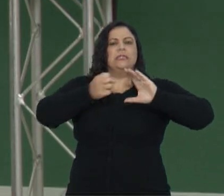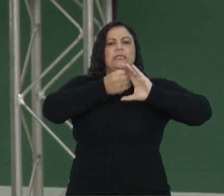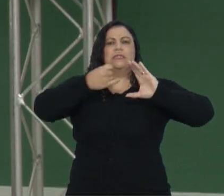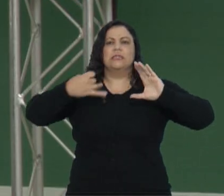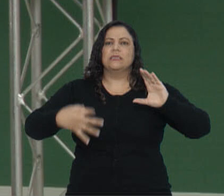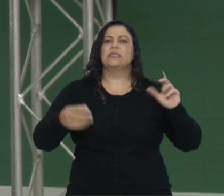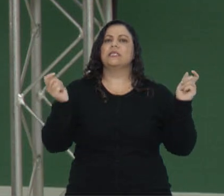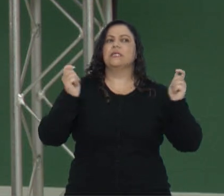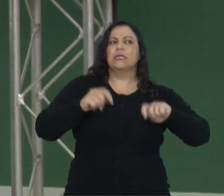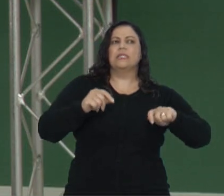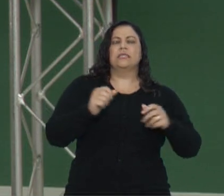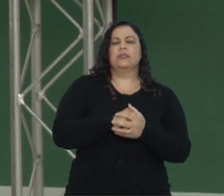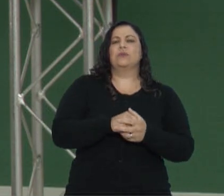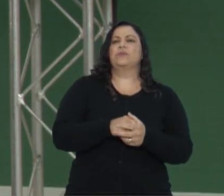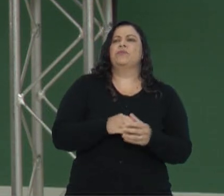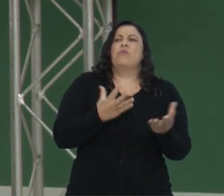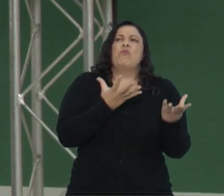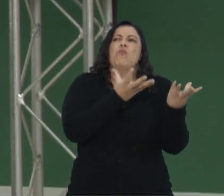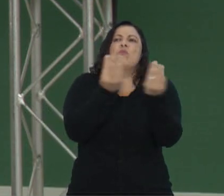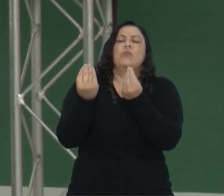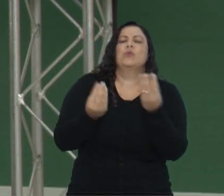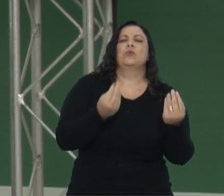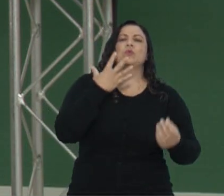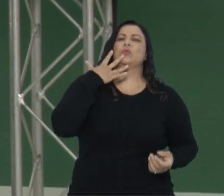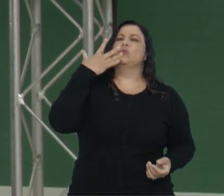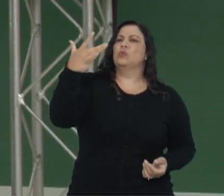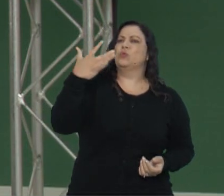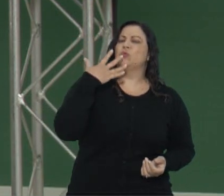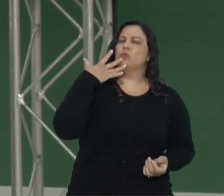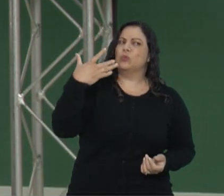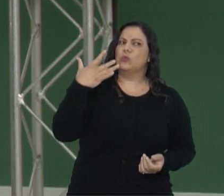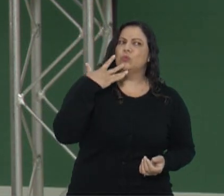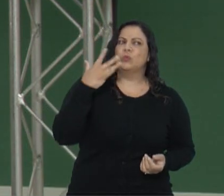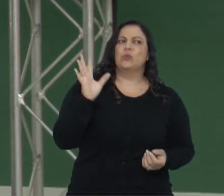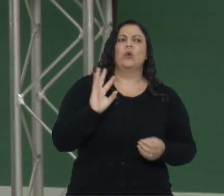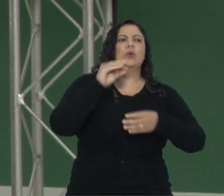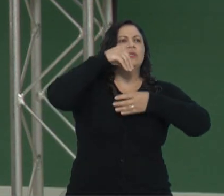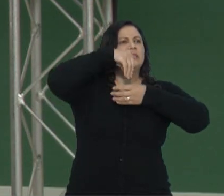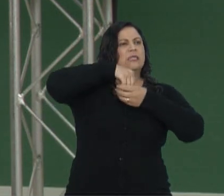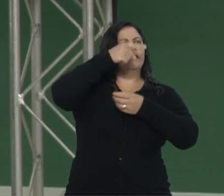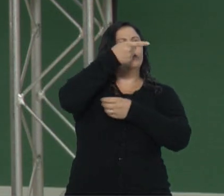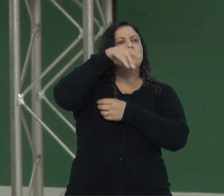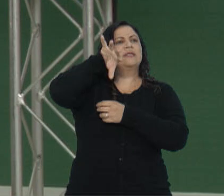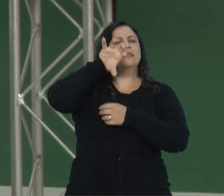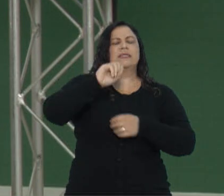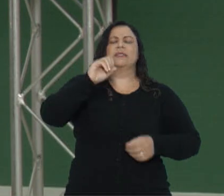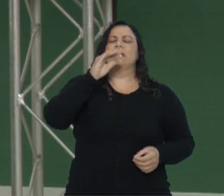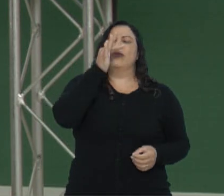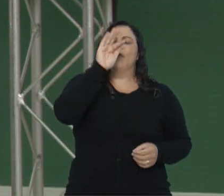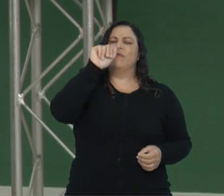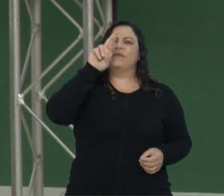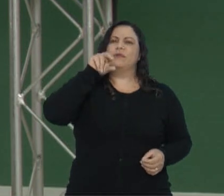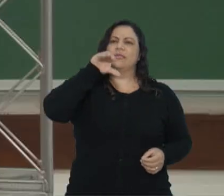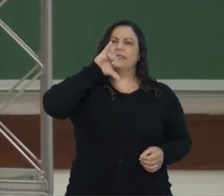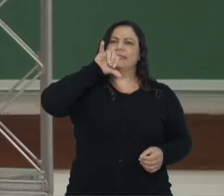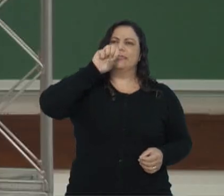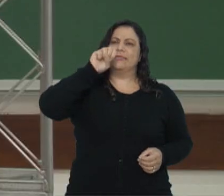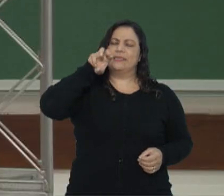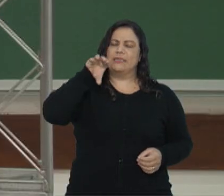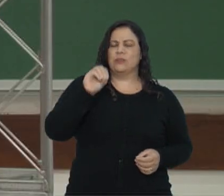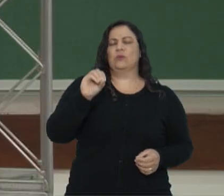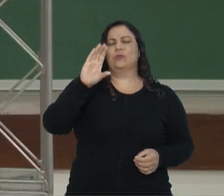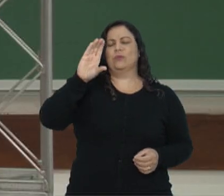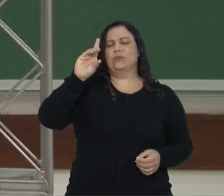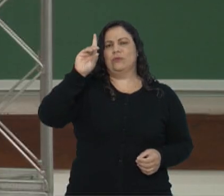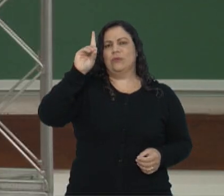do enriquecimento, muito ouro vai ter, a gente vai ter aquele detalhe para levar o fiel para dentro da igreja. Era o grande